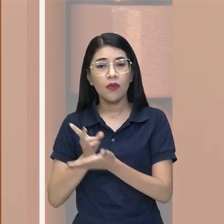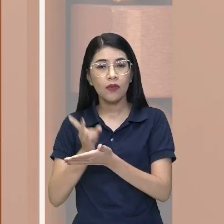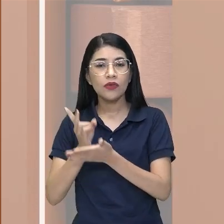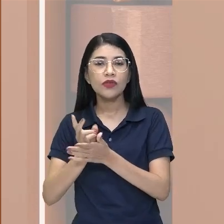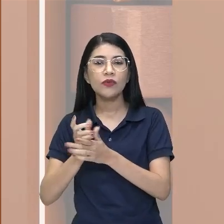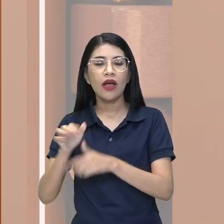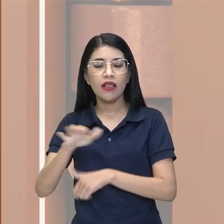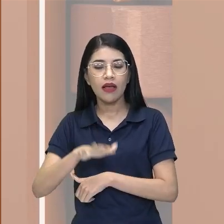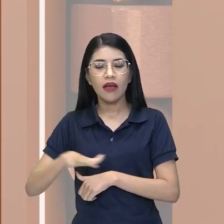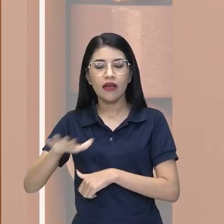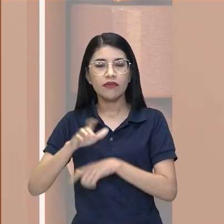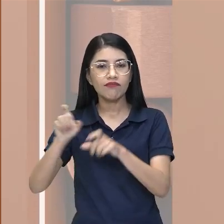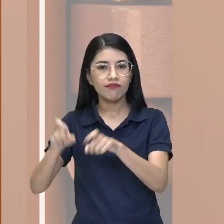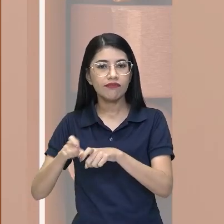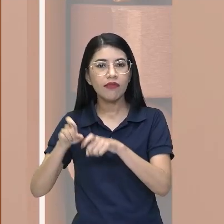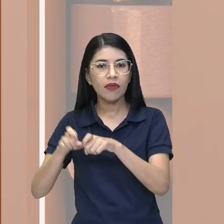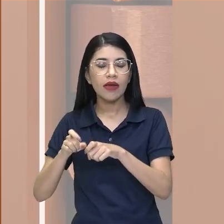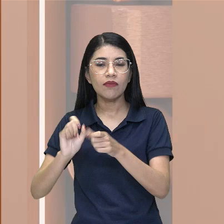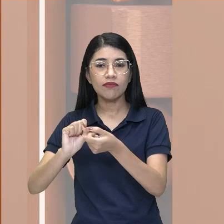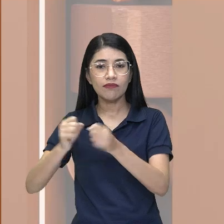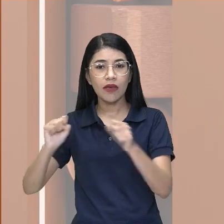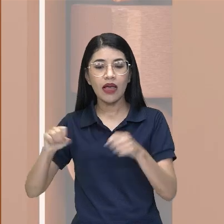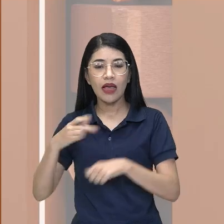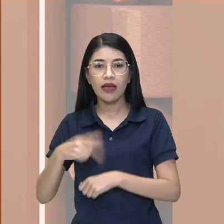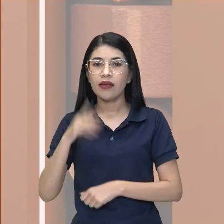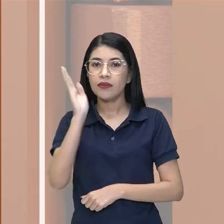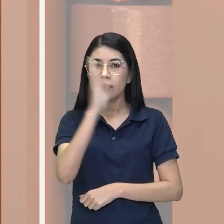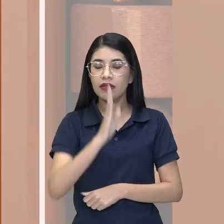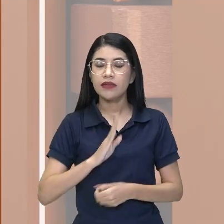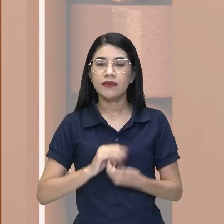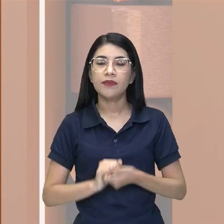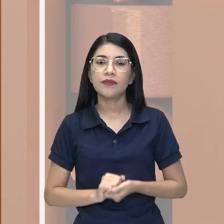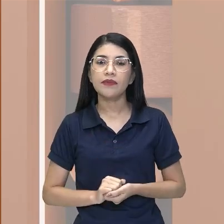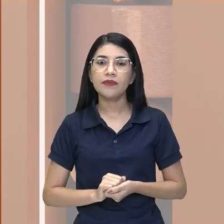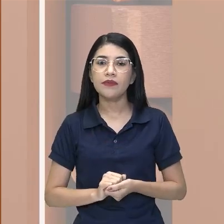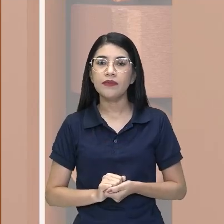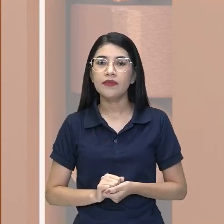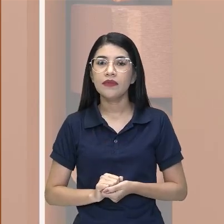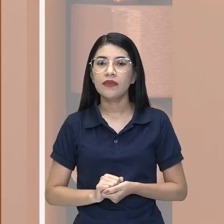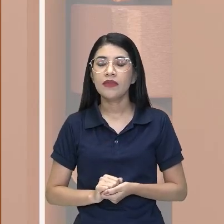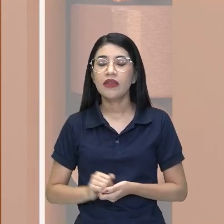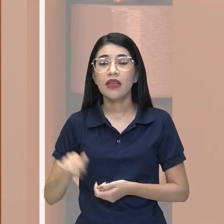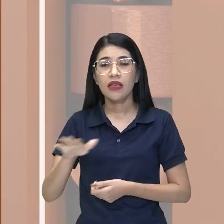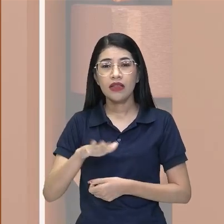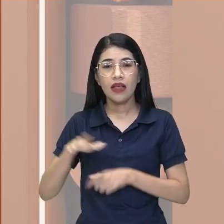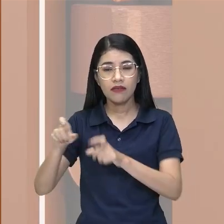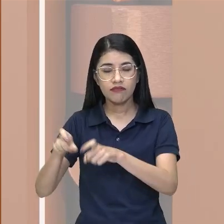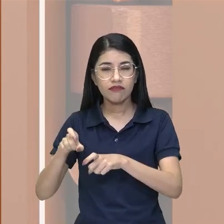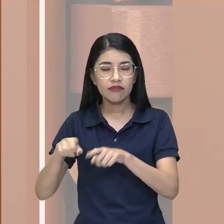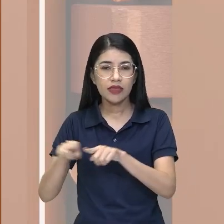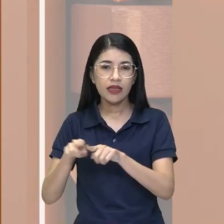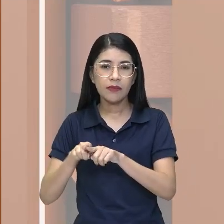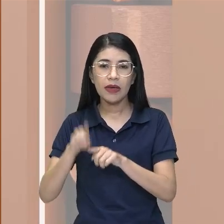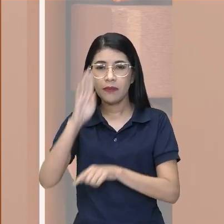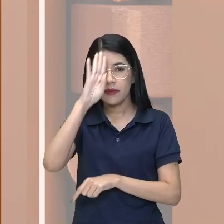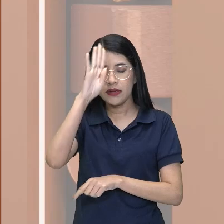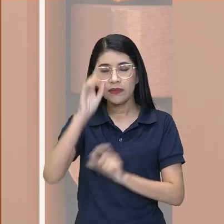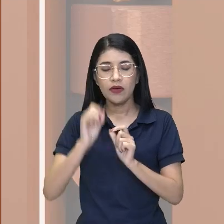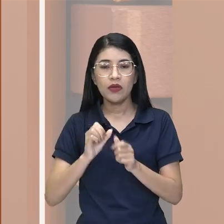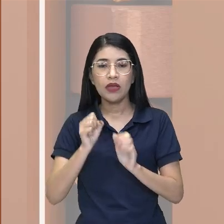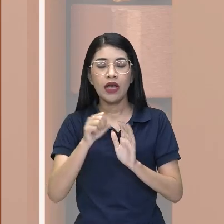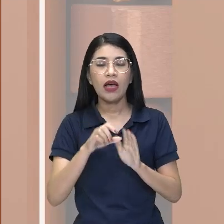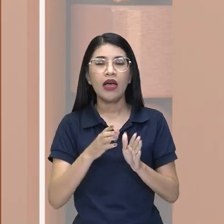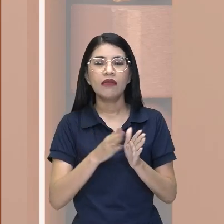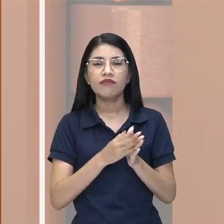do grande latifúndio aqui no nosso país. E esse grande latifúndio ele vai ser predominante tanto na segunda metade do século